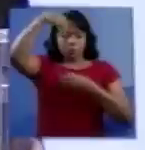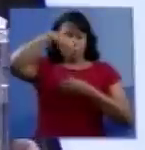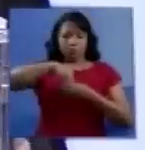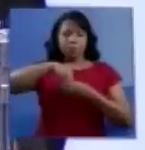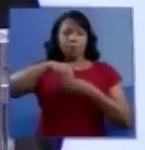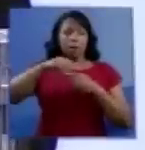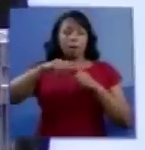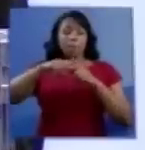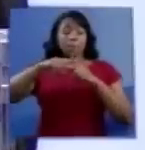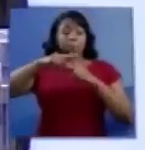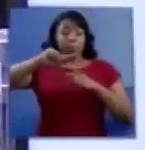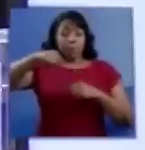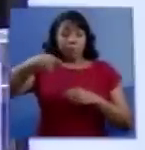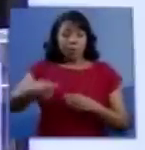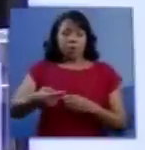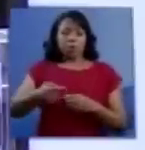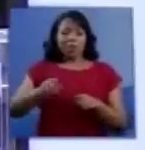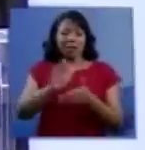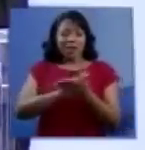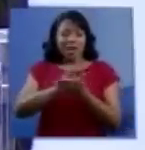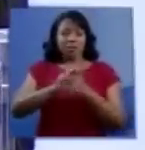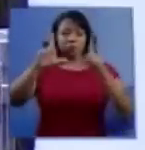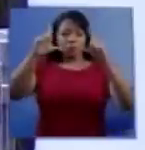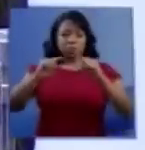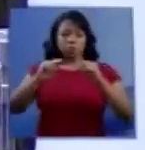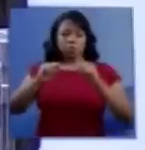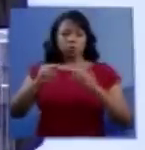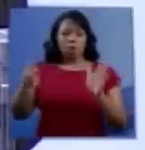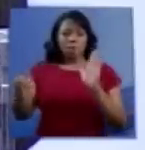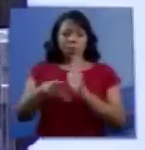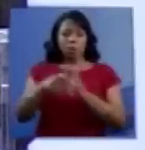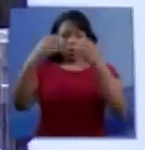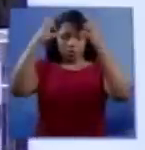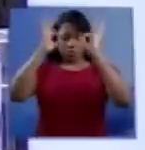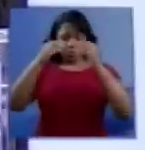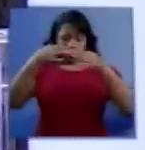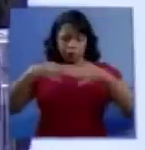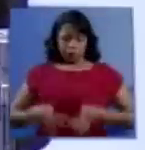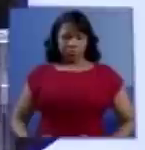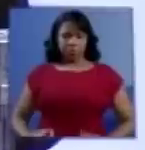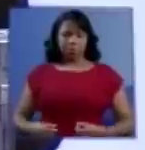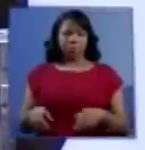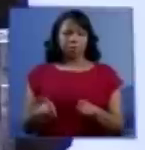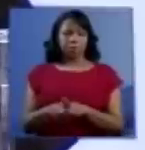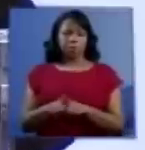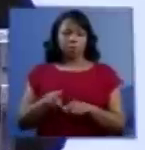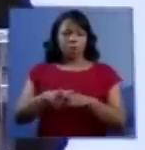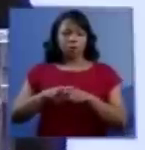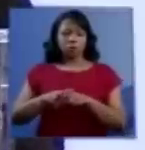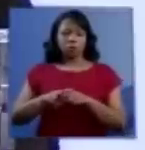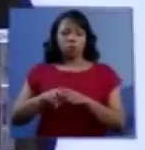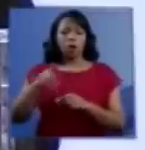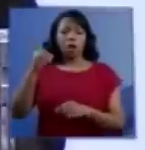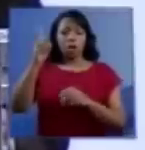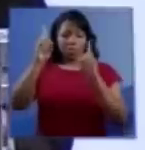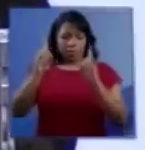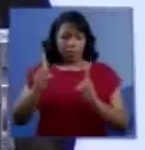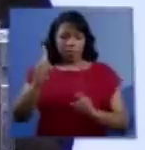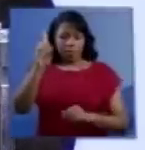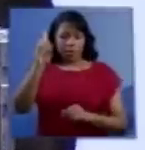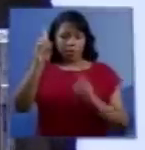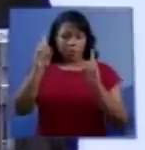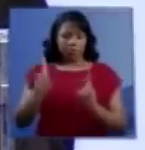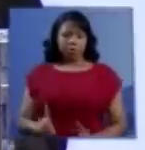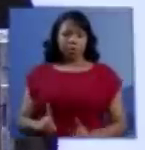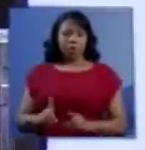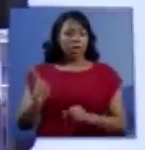porém e nada diminui a sua dignidade o fato de uma deficiência de uma anomalia